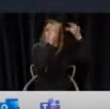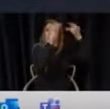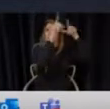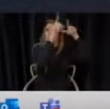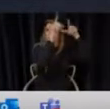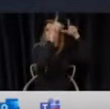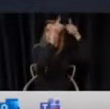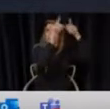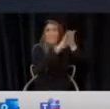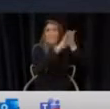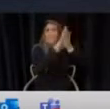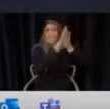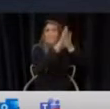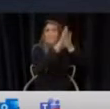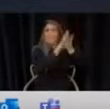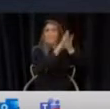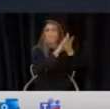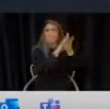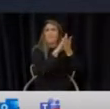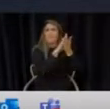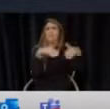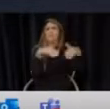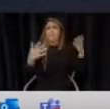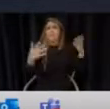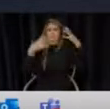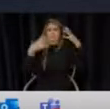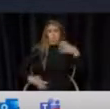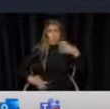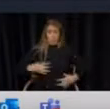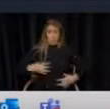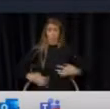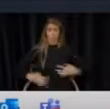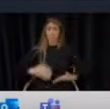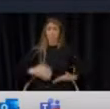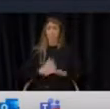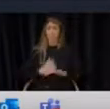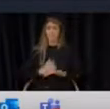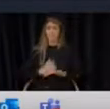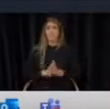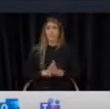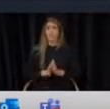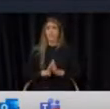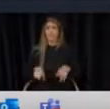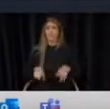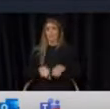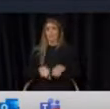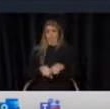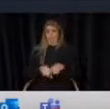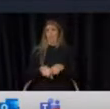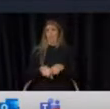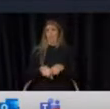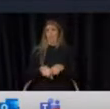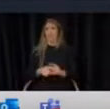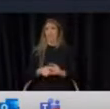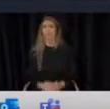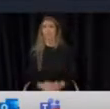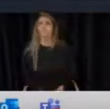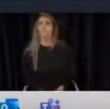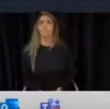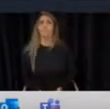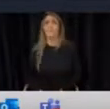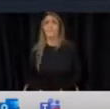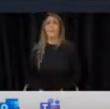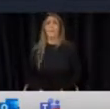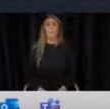todos os outros órgãos também vão parar de funcionar. E para ocorrer a doação de órgãos, como eu já comentei no primeiro slide para vocês,